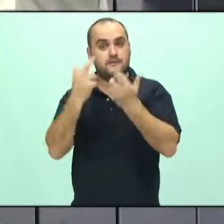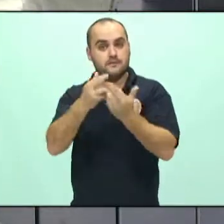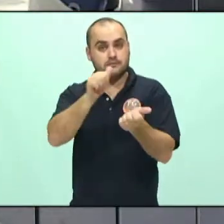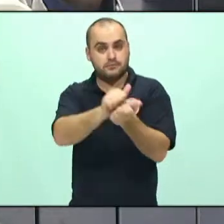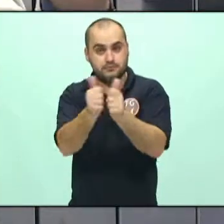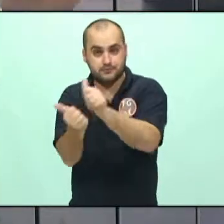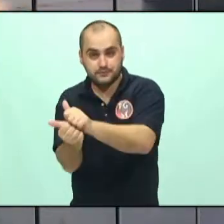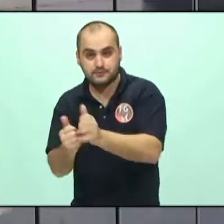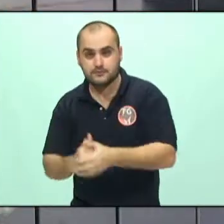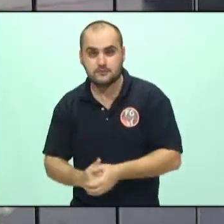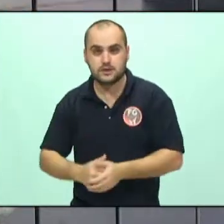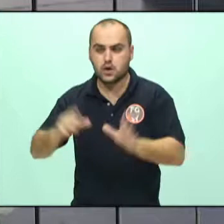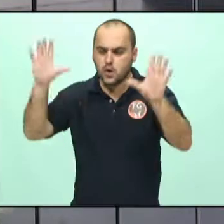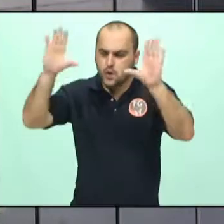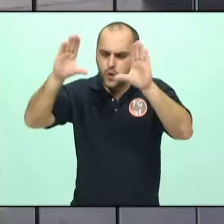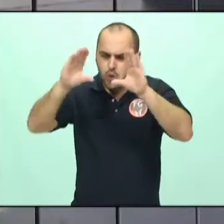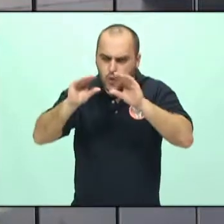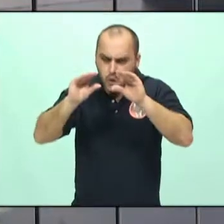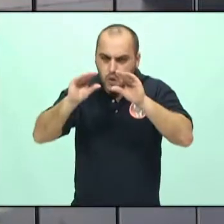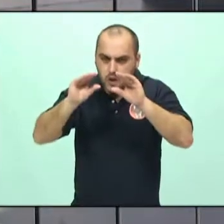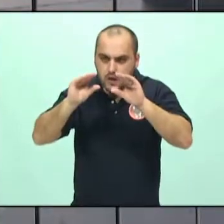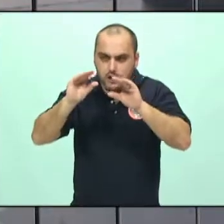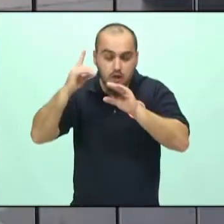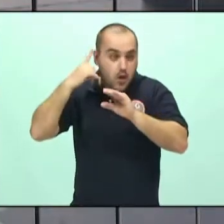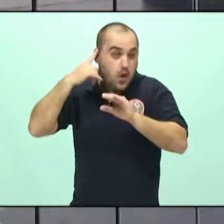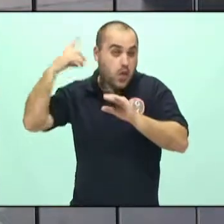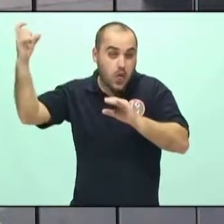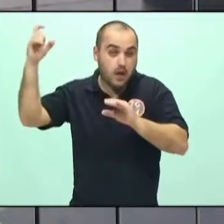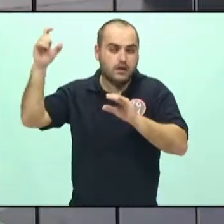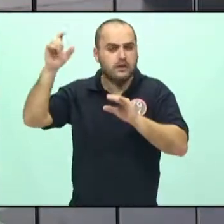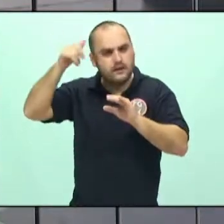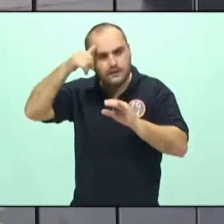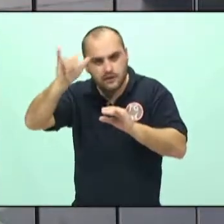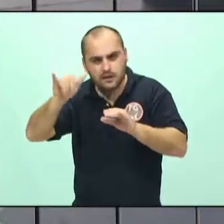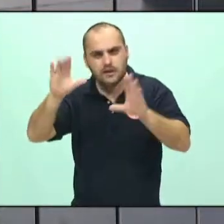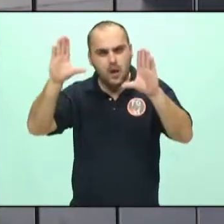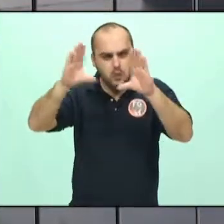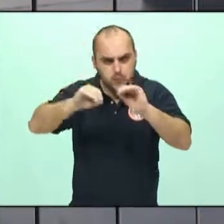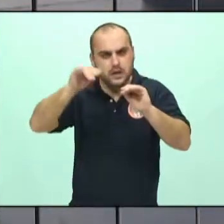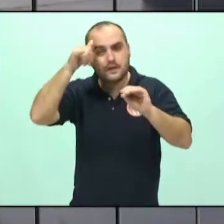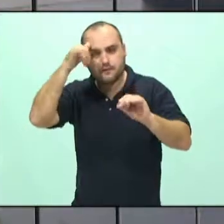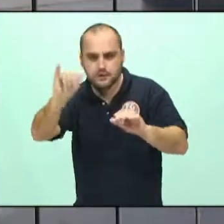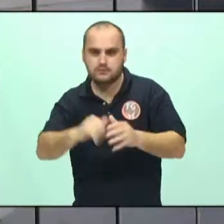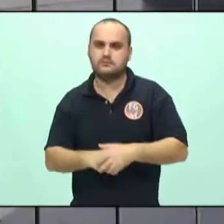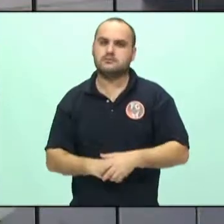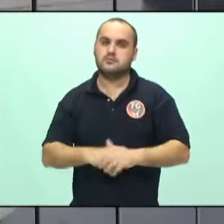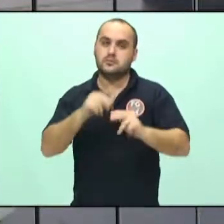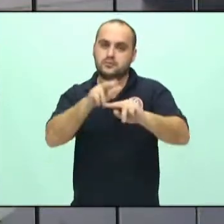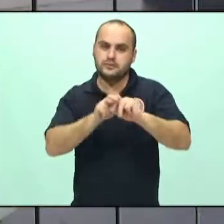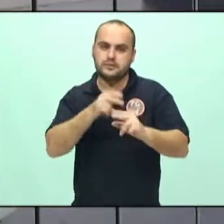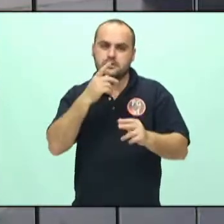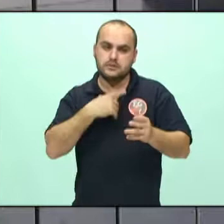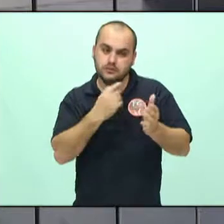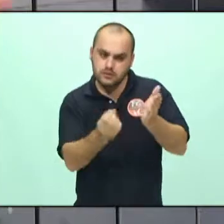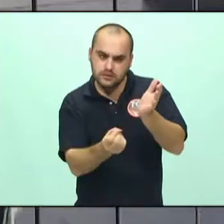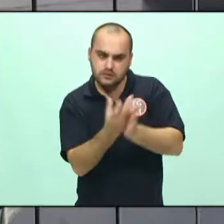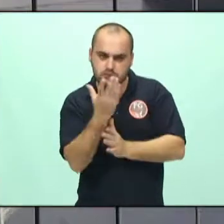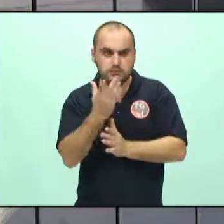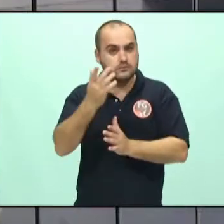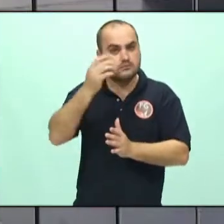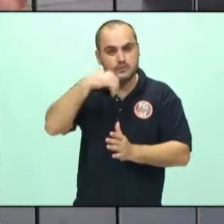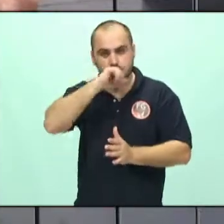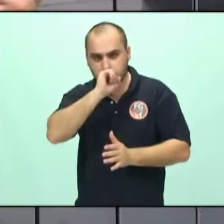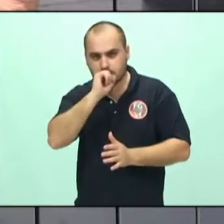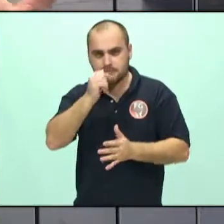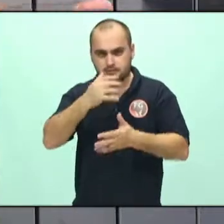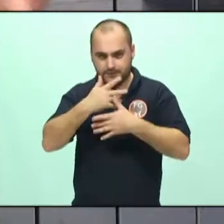som não pode ser muito alto. E aí nós construímos isso junto com o gabinete e também com algumas mães, né, de